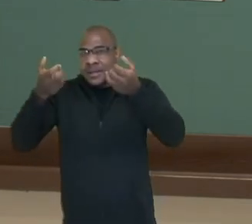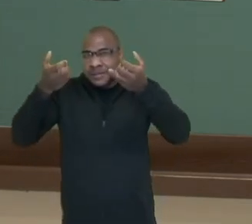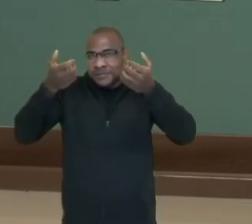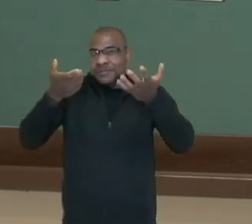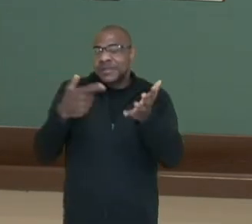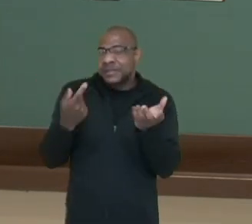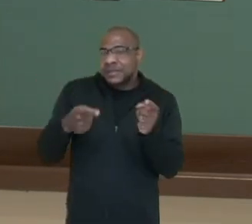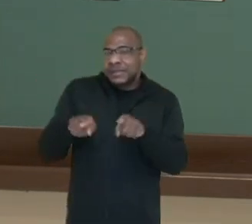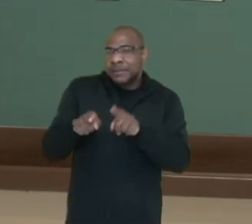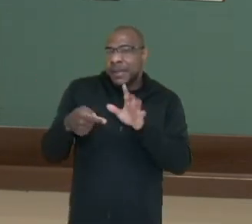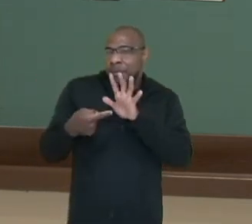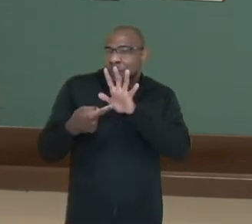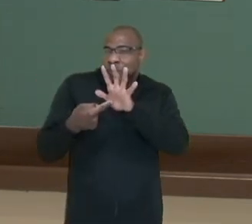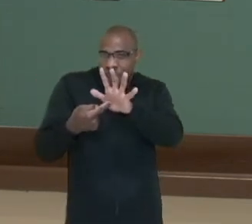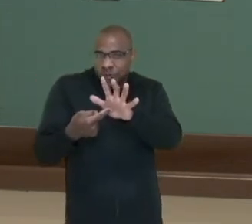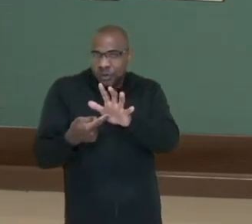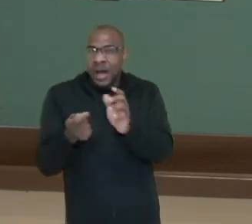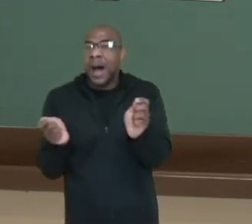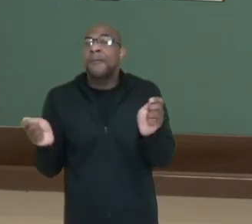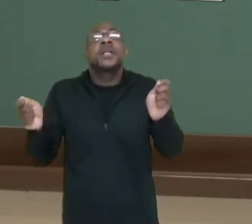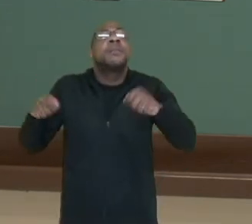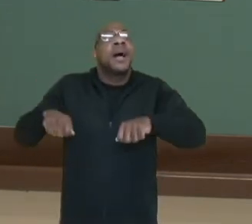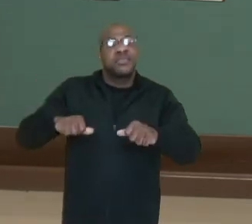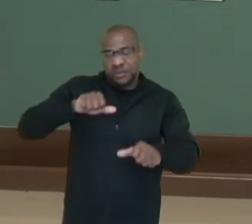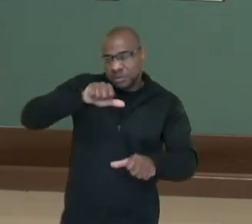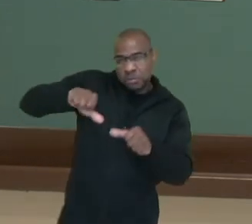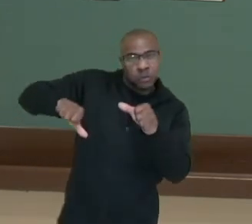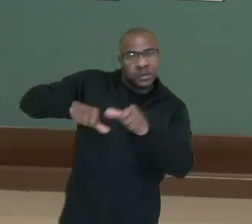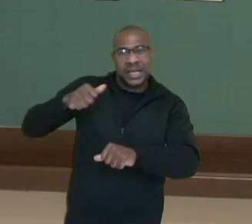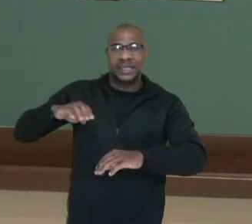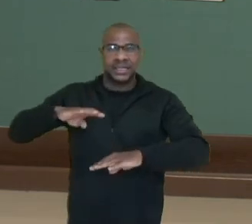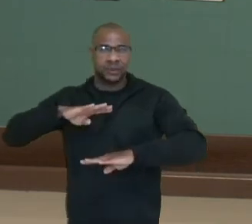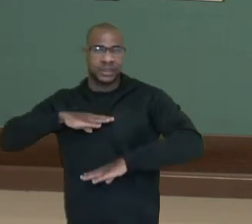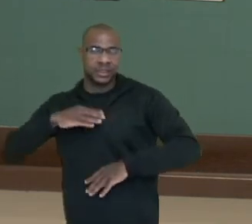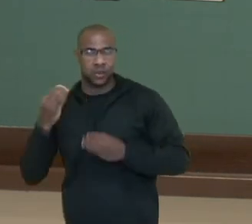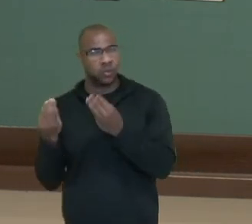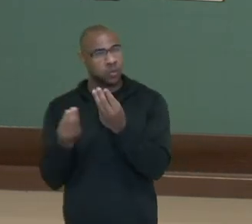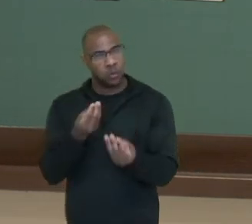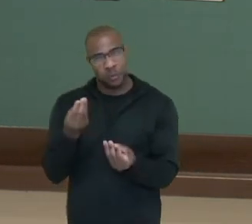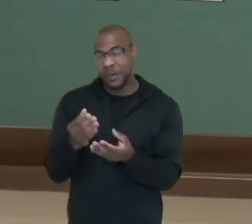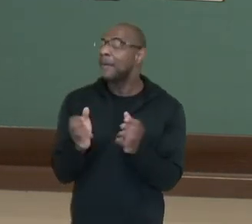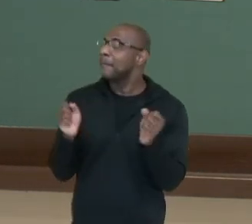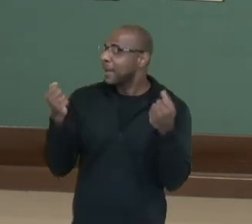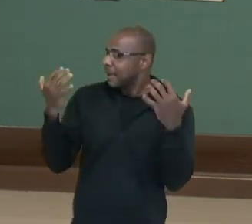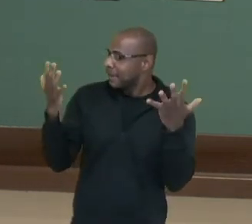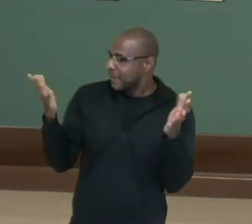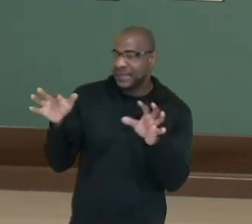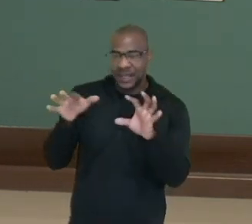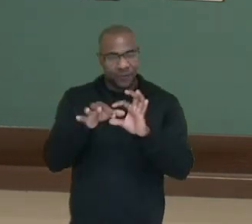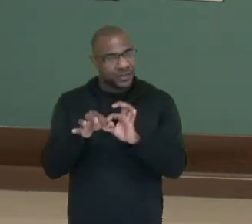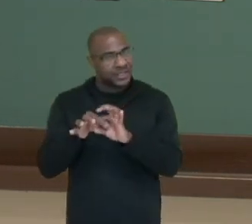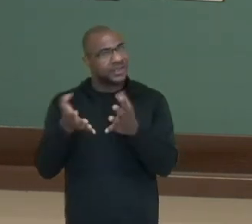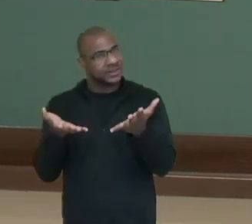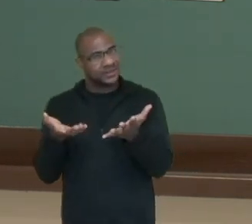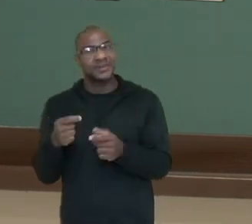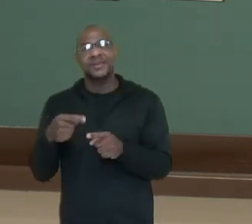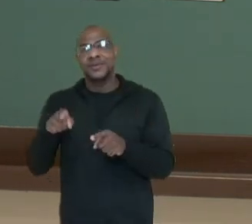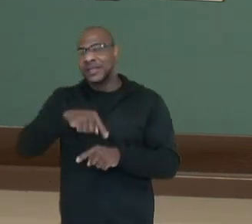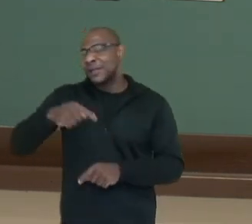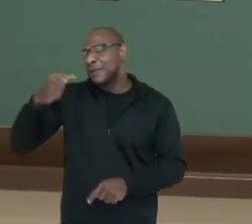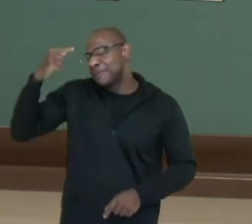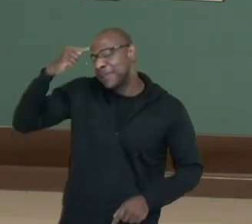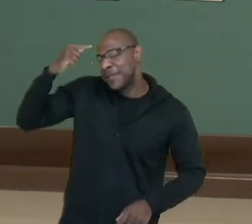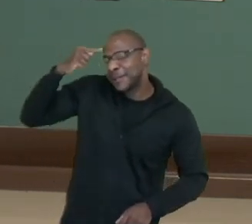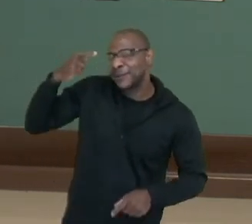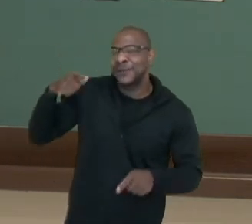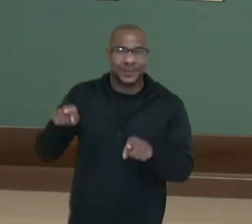para reverter essa situação? Parabéns aí pela dedicação de vocês e a união aí então para poder estar pensando, né, em algo